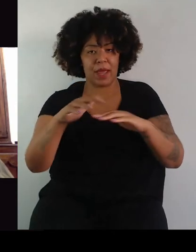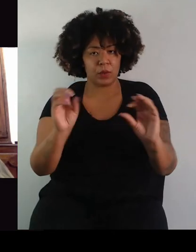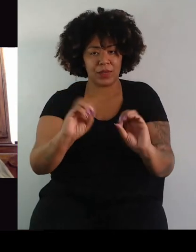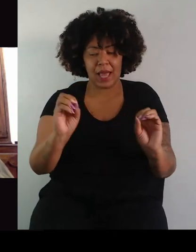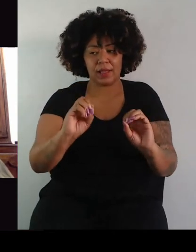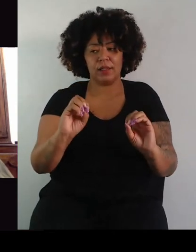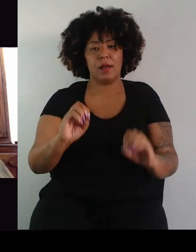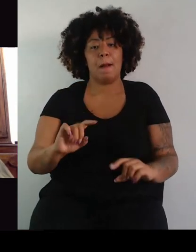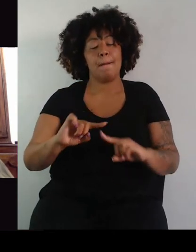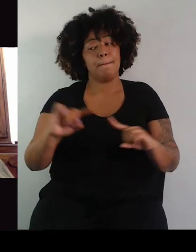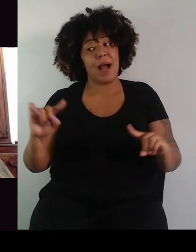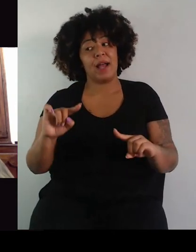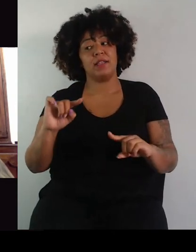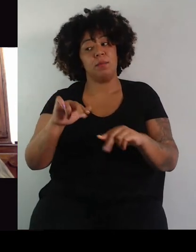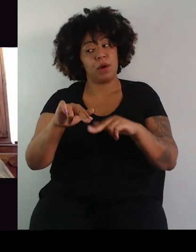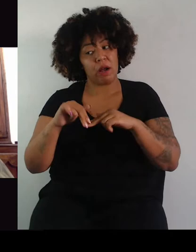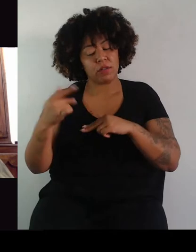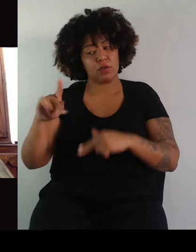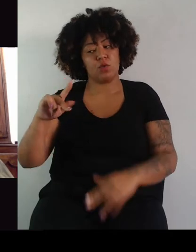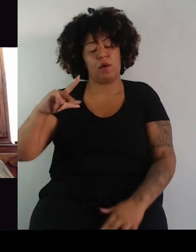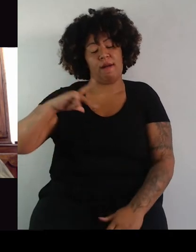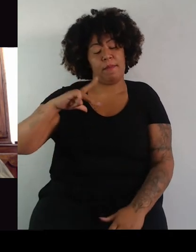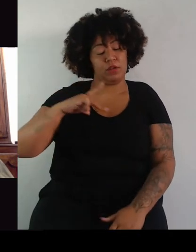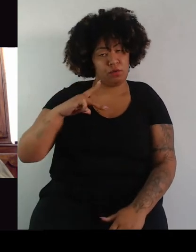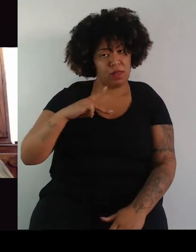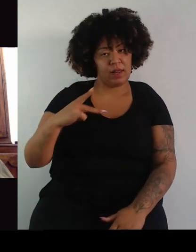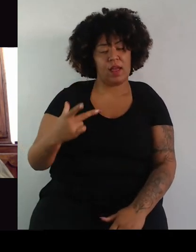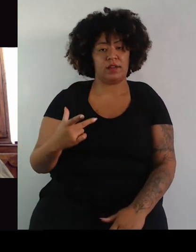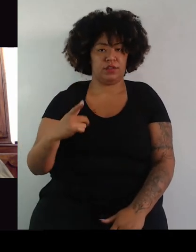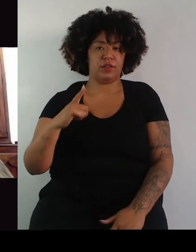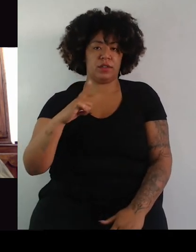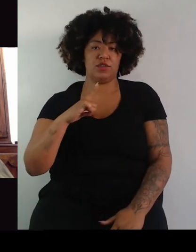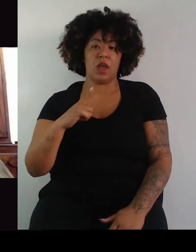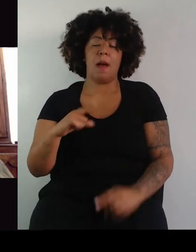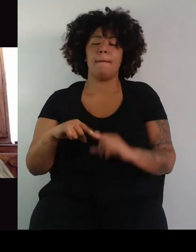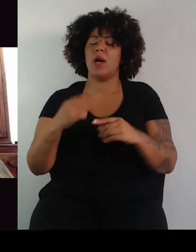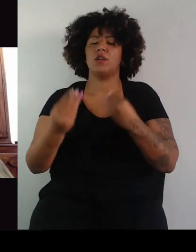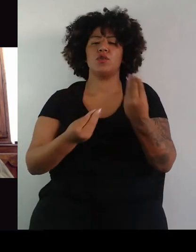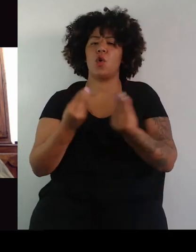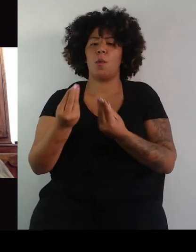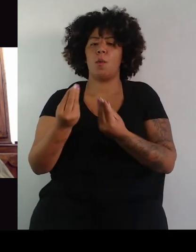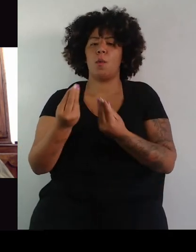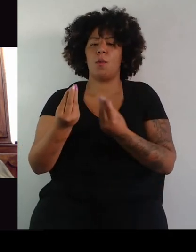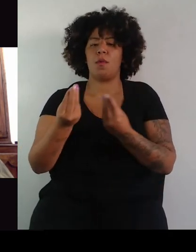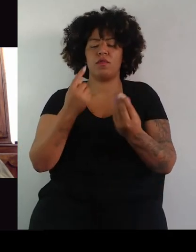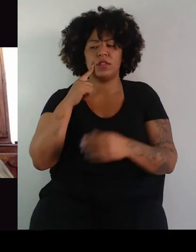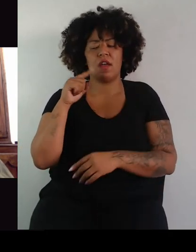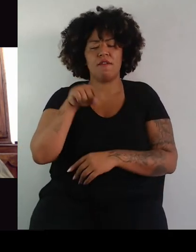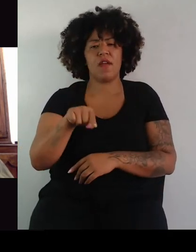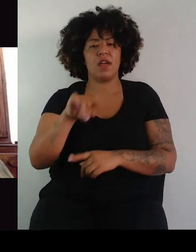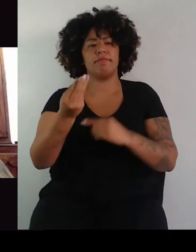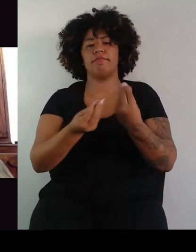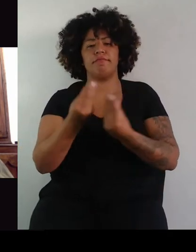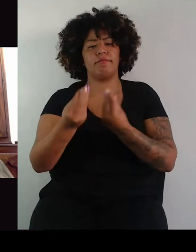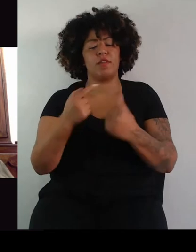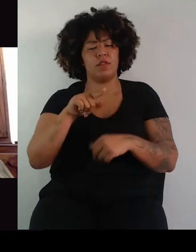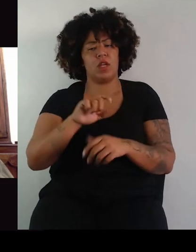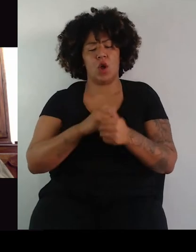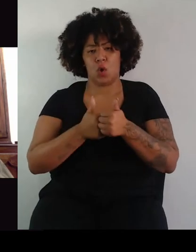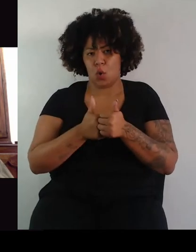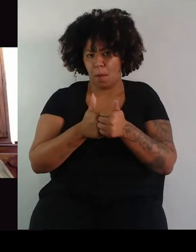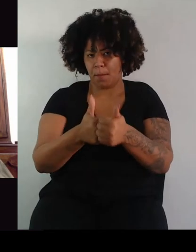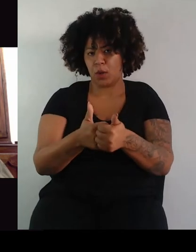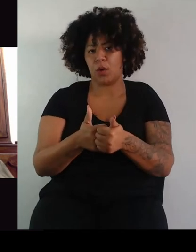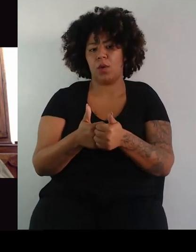da sua vida pessoal alguns bastante trágicos E como você vê essa mitologia você acompanhou essa construção